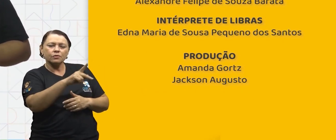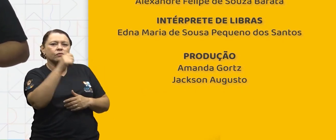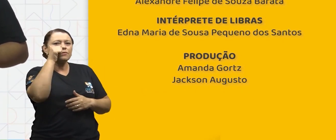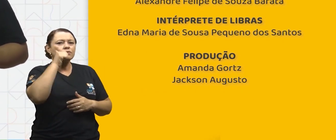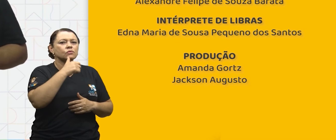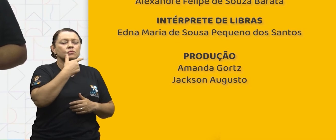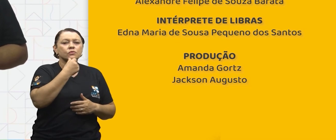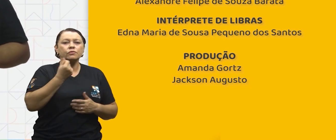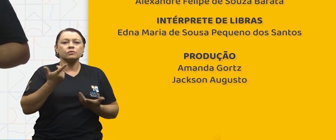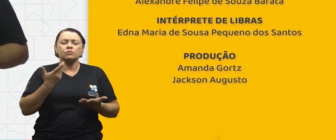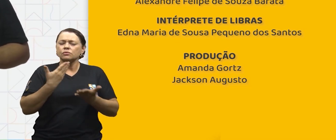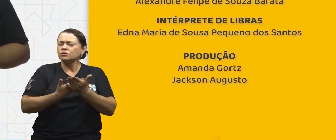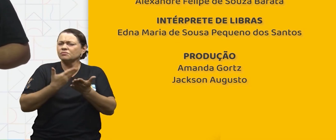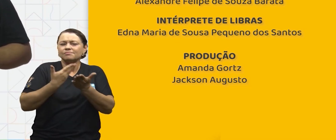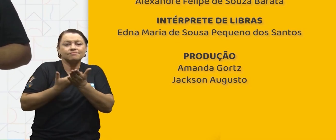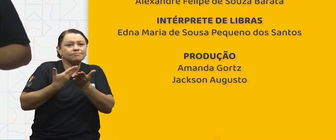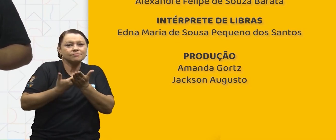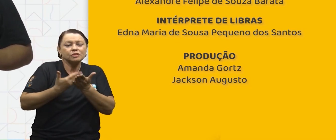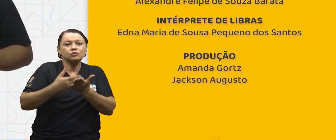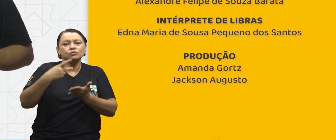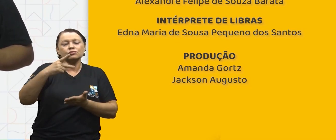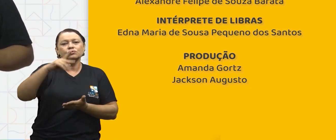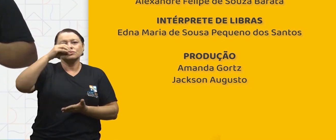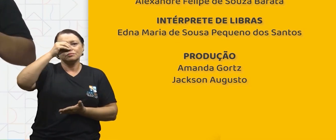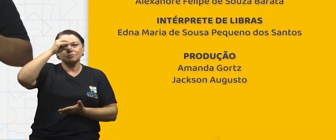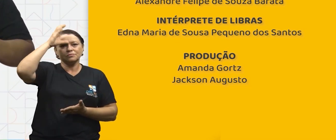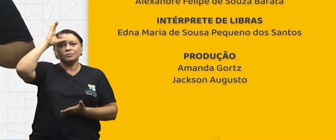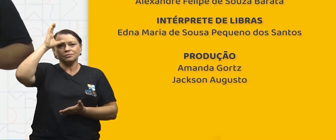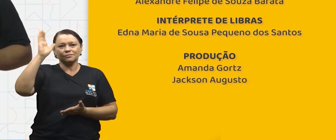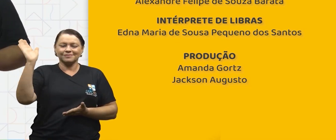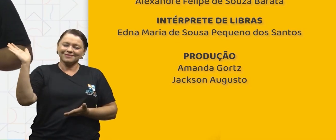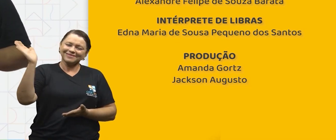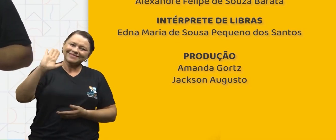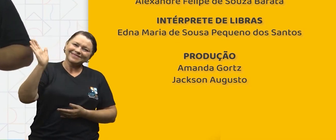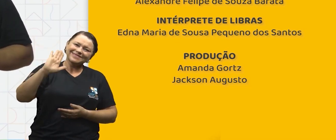ou à sua professora, aprofunde cada dia mais o seu